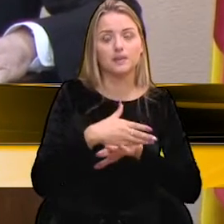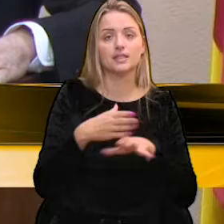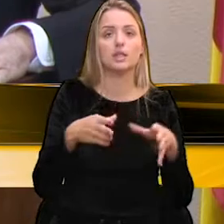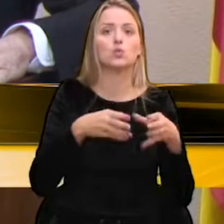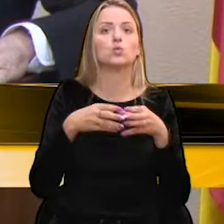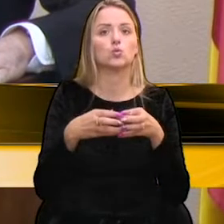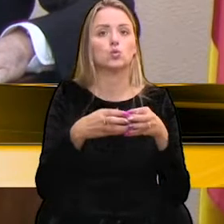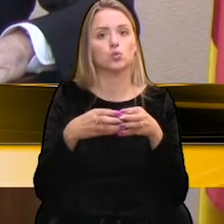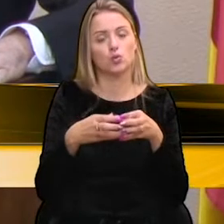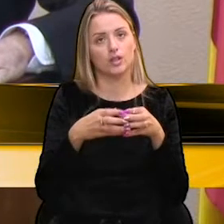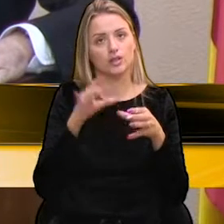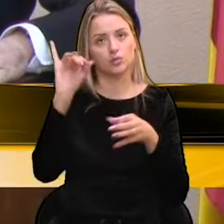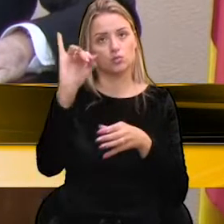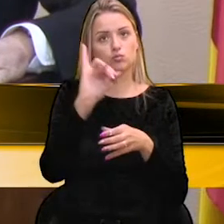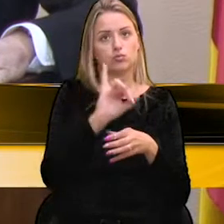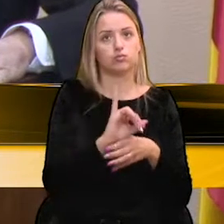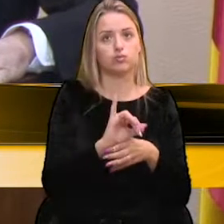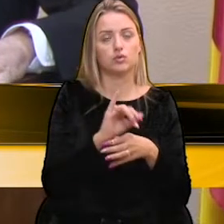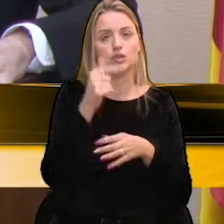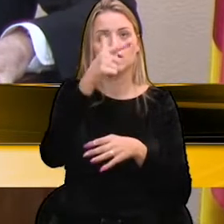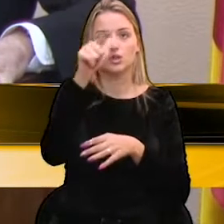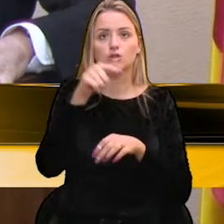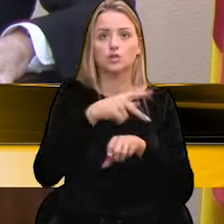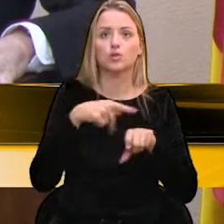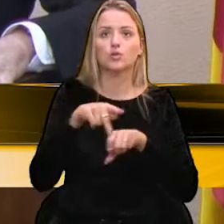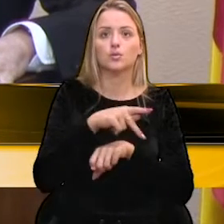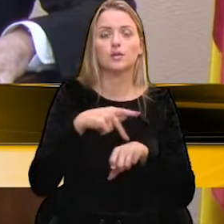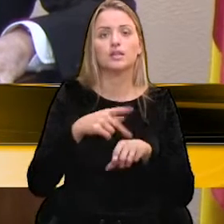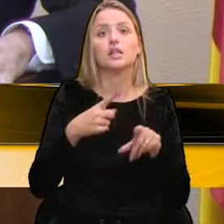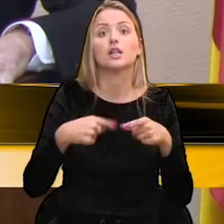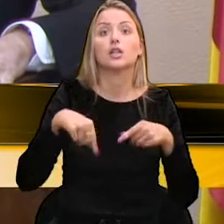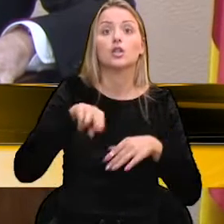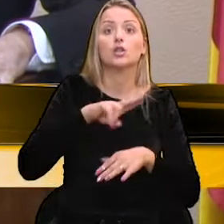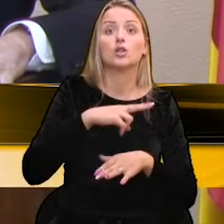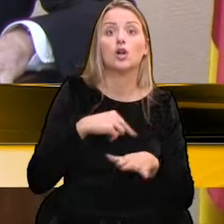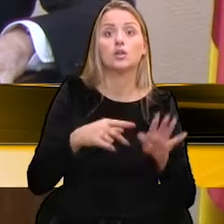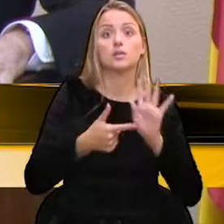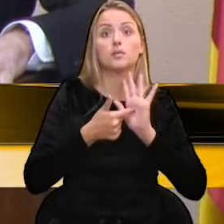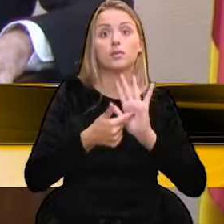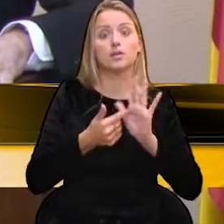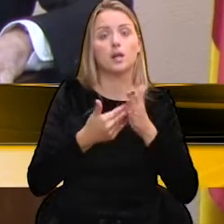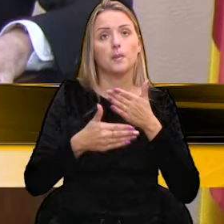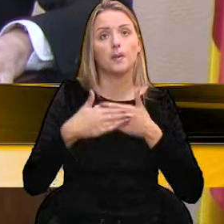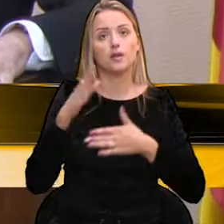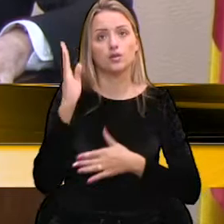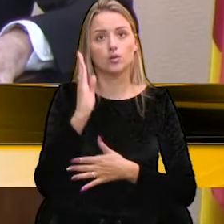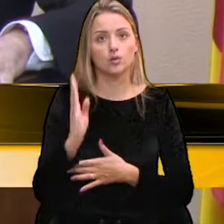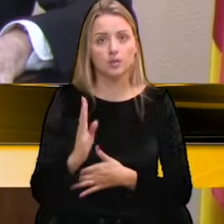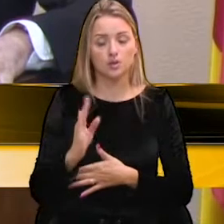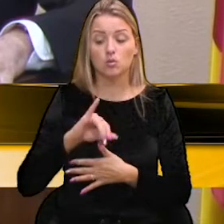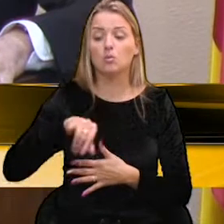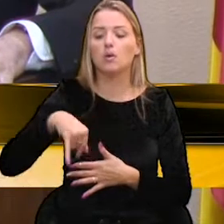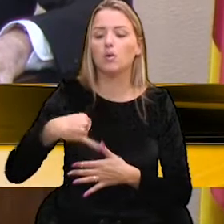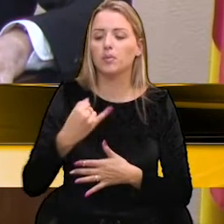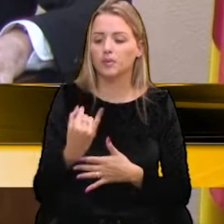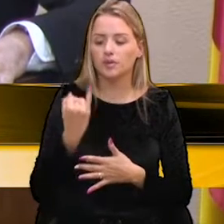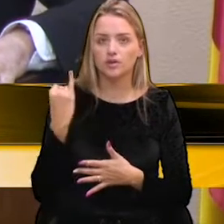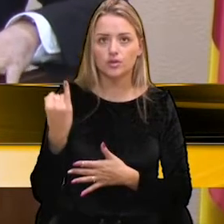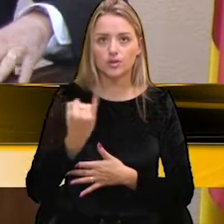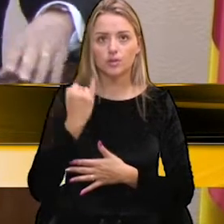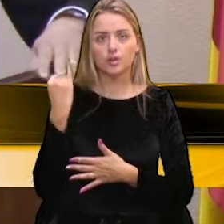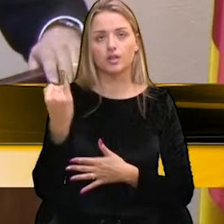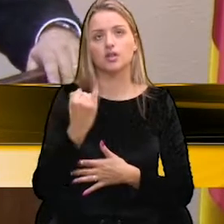o quanto é importante nós estarmos na vitrine mundial, e aquela foi uma oportunidade muito importante de